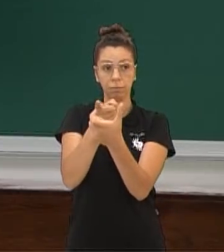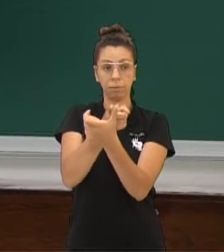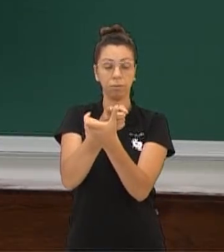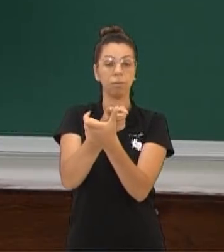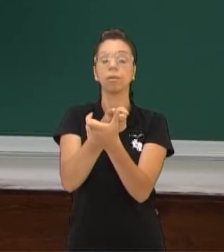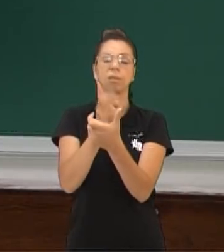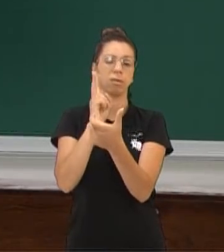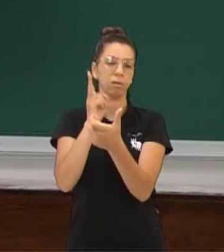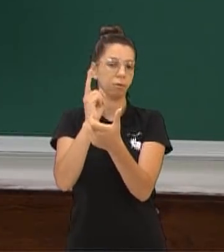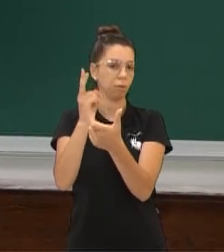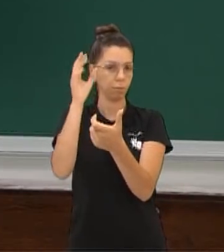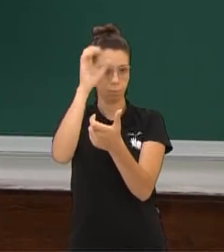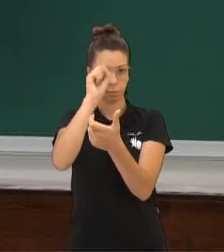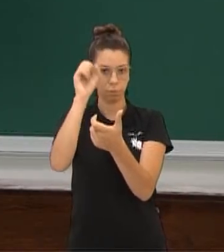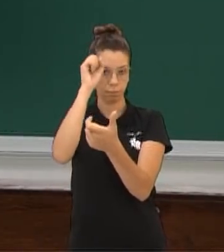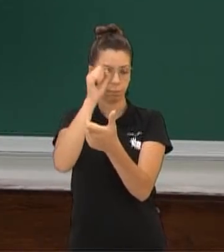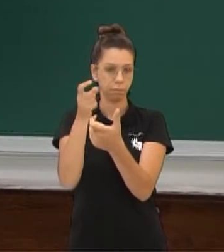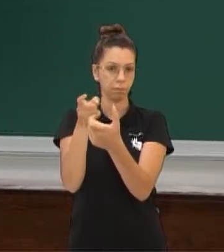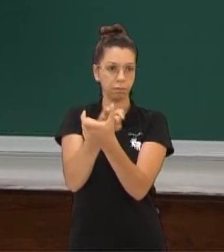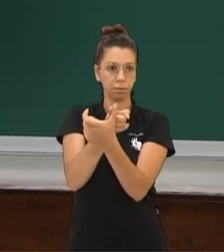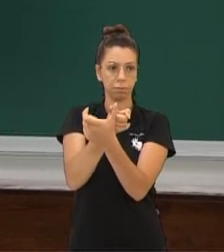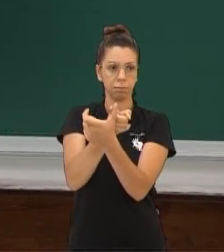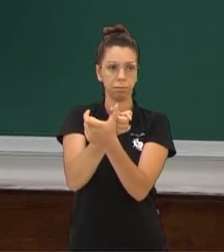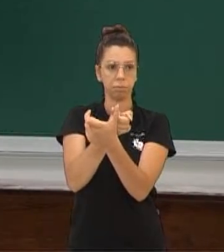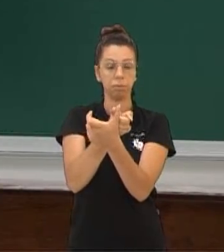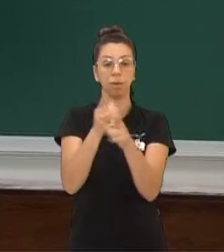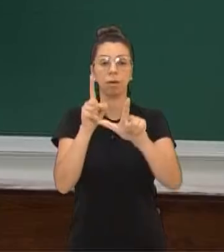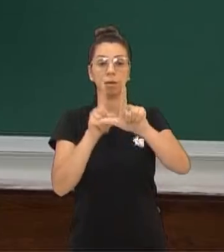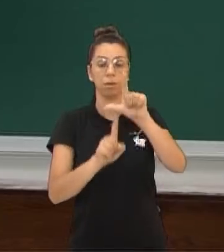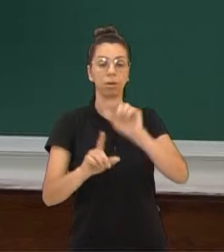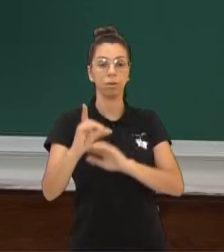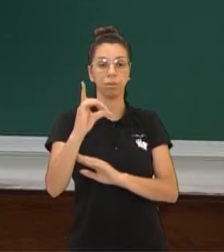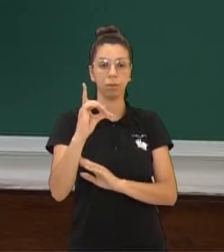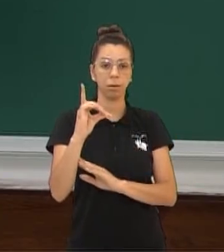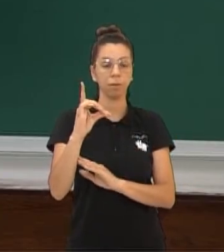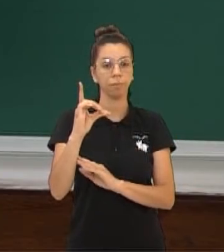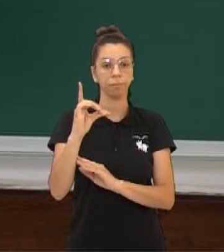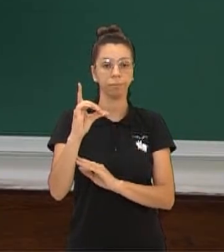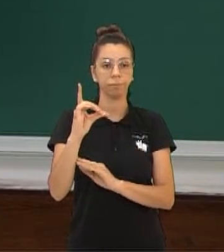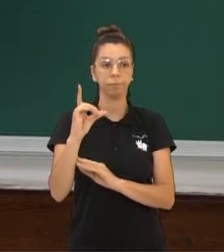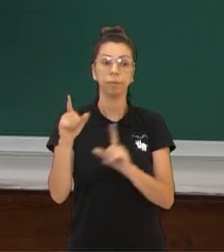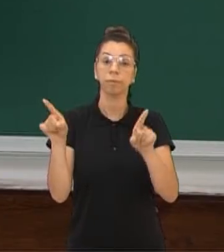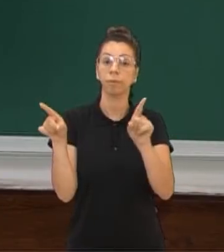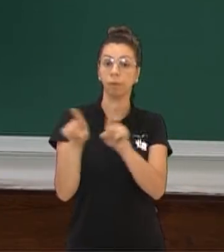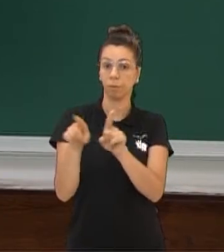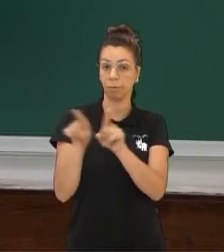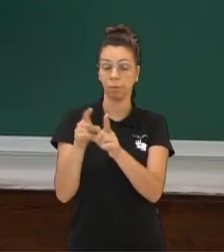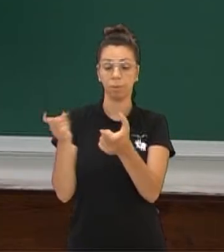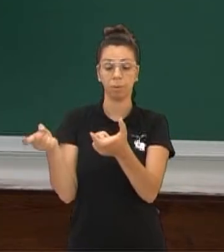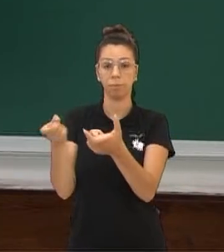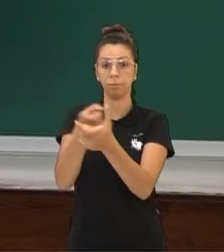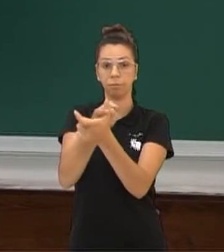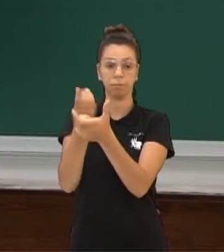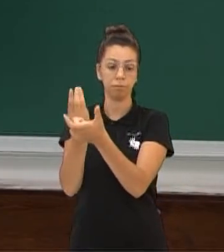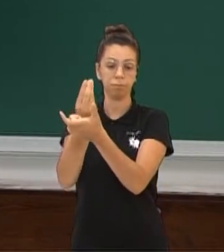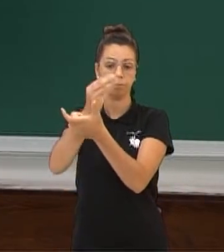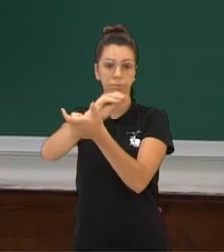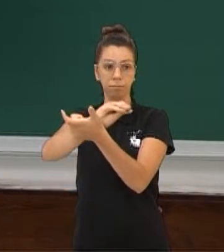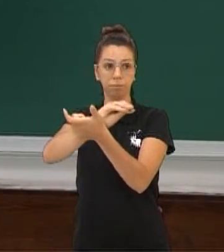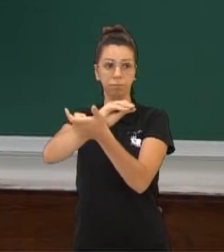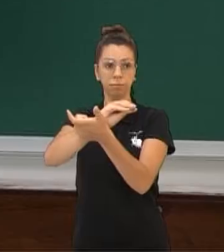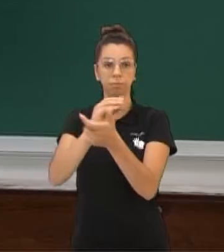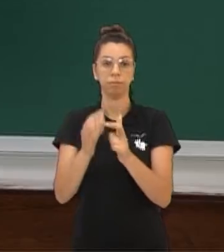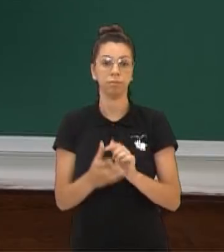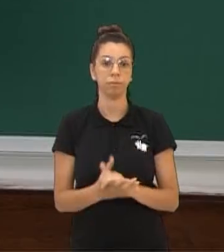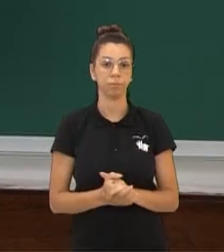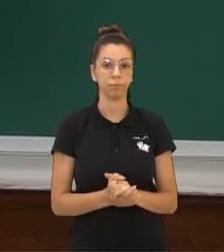na tirinha essa palavrinha. Letter D. Disagree. Também nós temos um prefixo adicionado à palavrinha